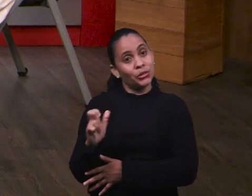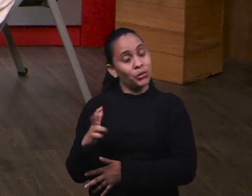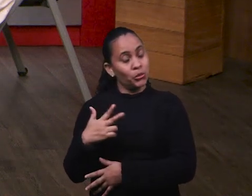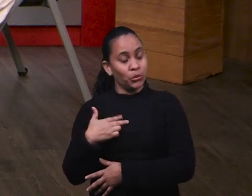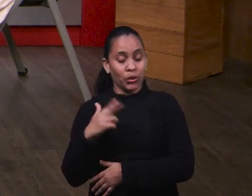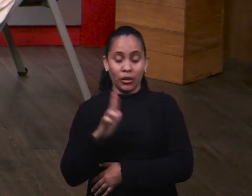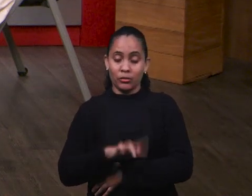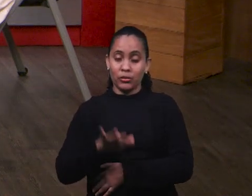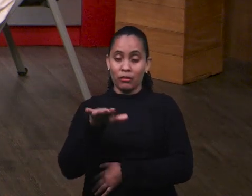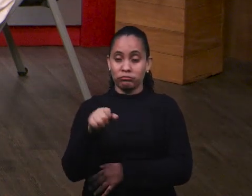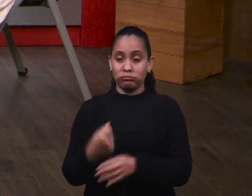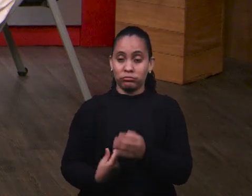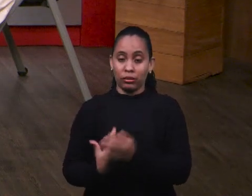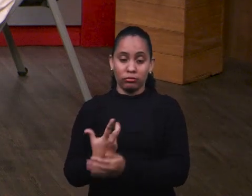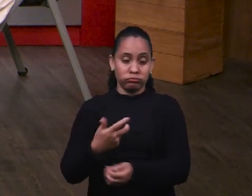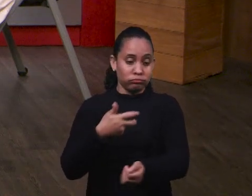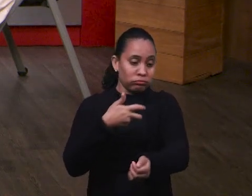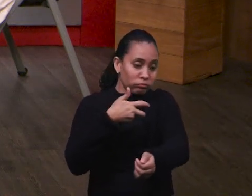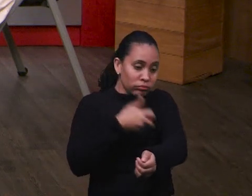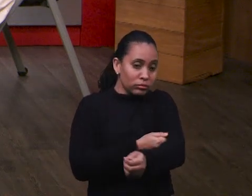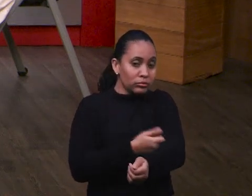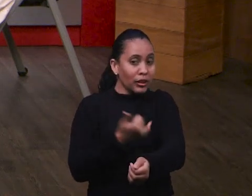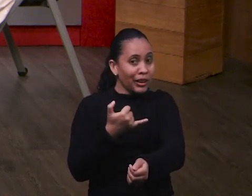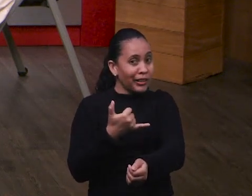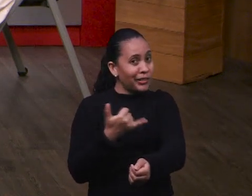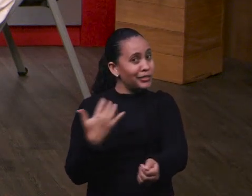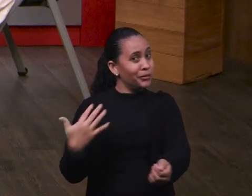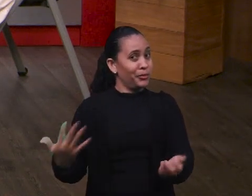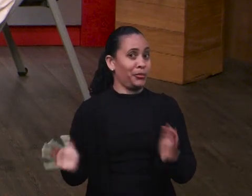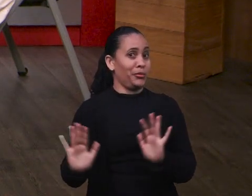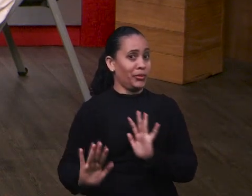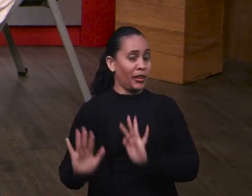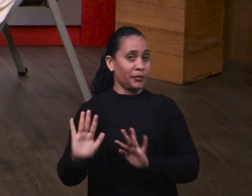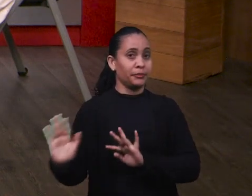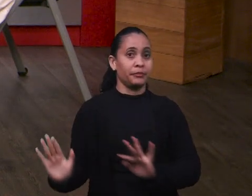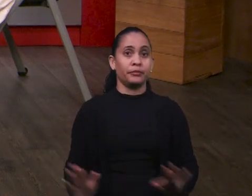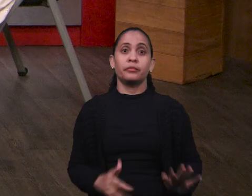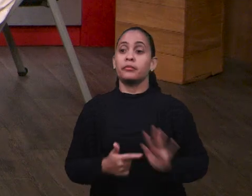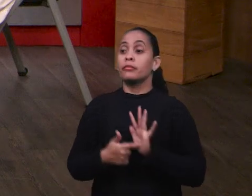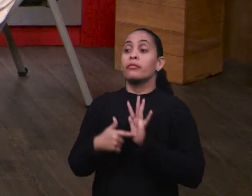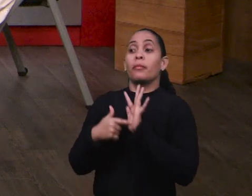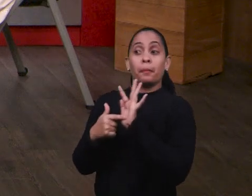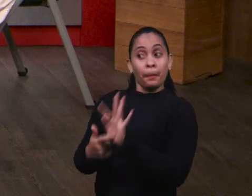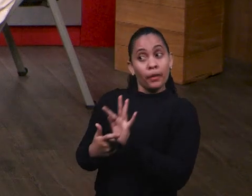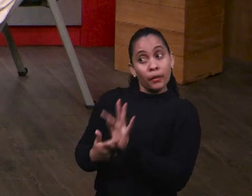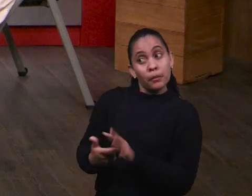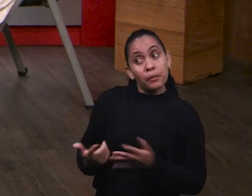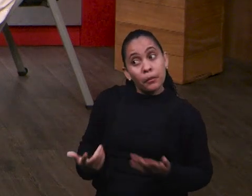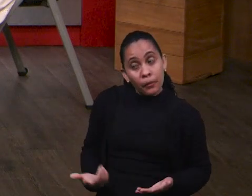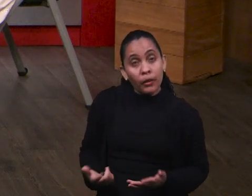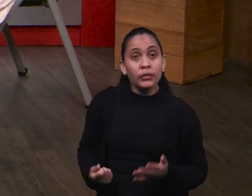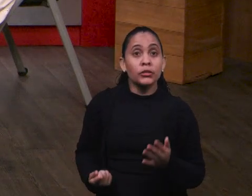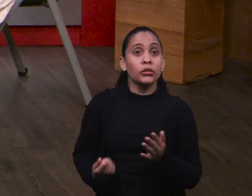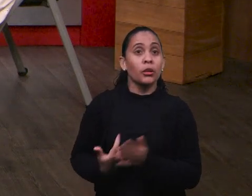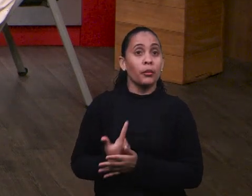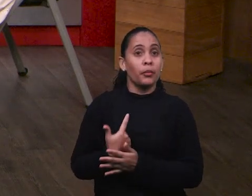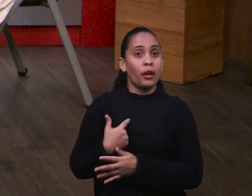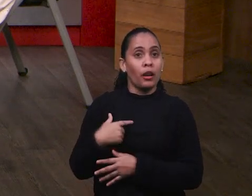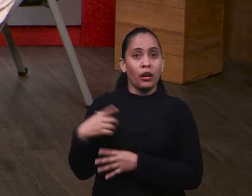se automedicar. Então, uma coisa que está acontecendo muito também de medicação falsa no mercado. Exatamente. Né? E